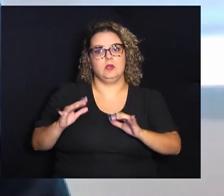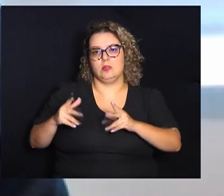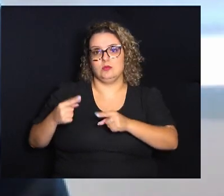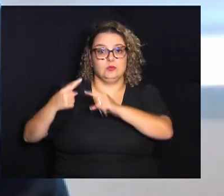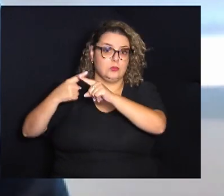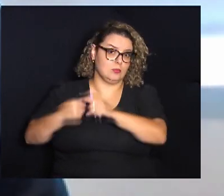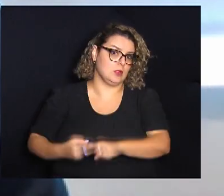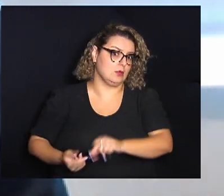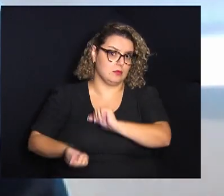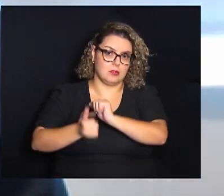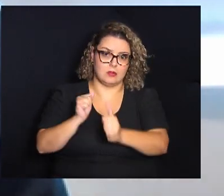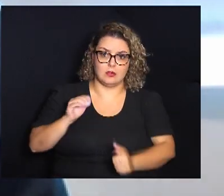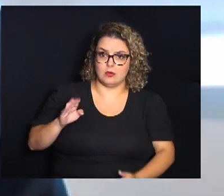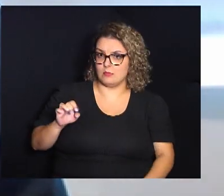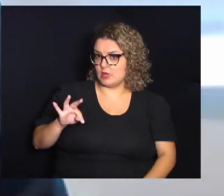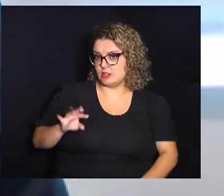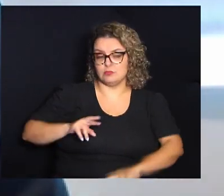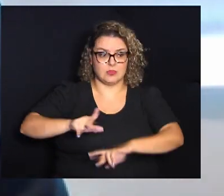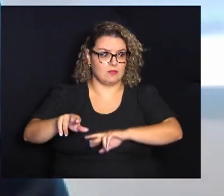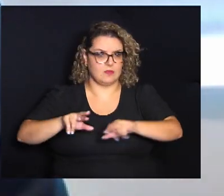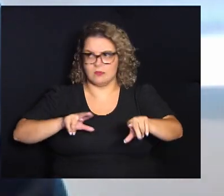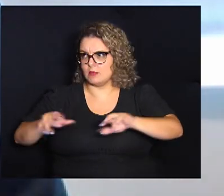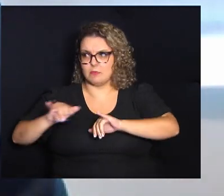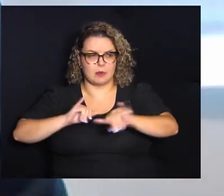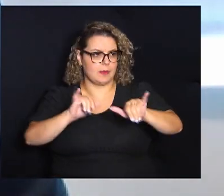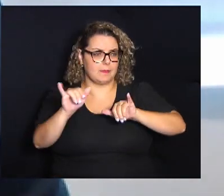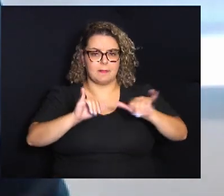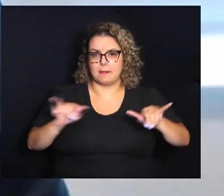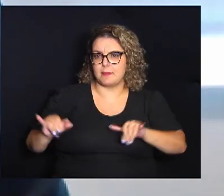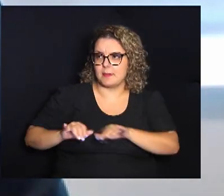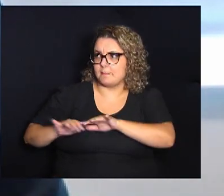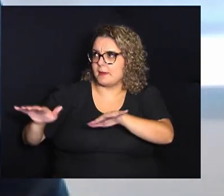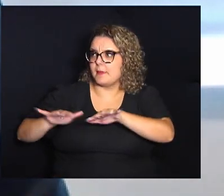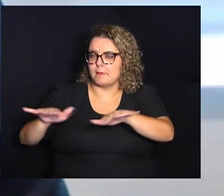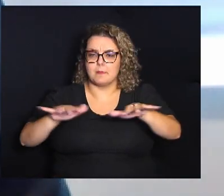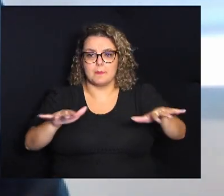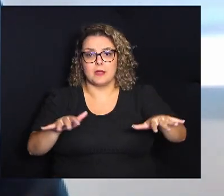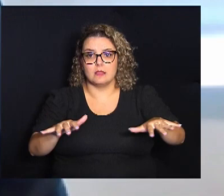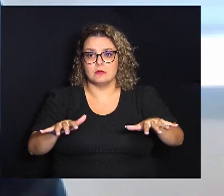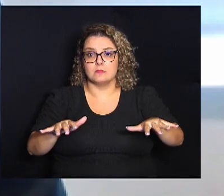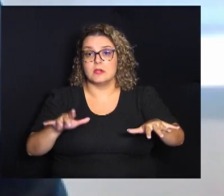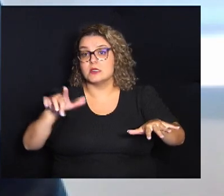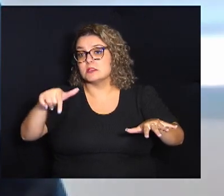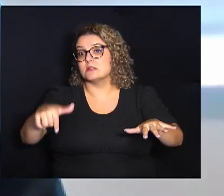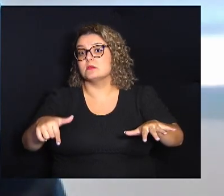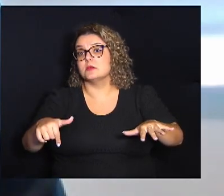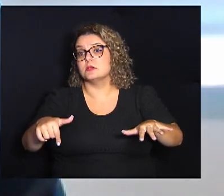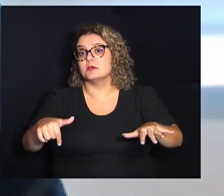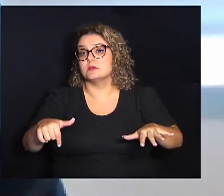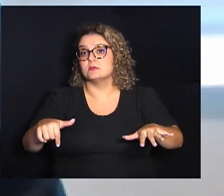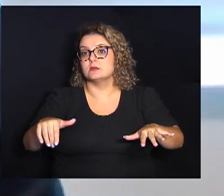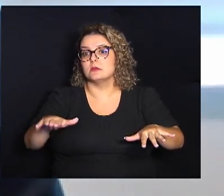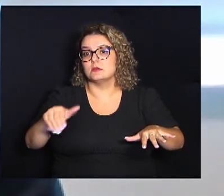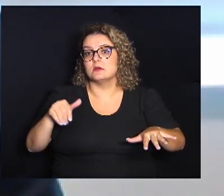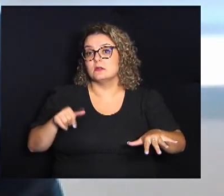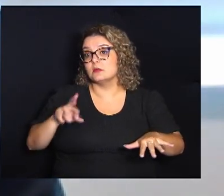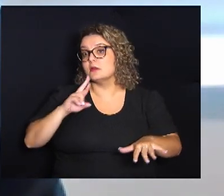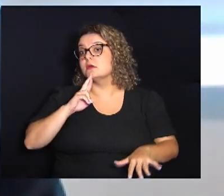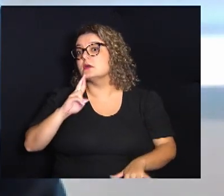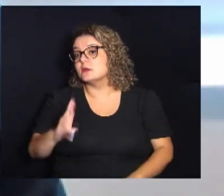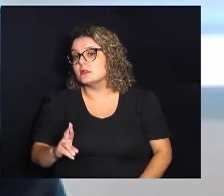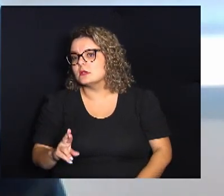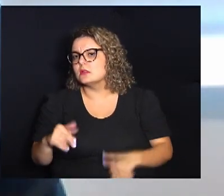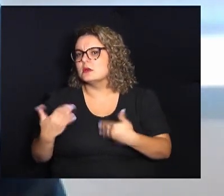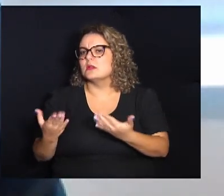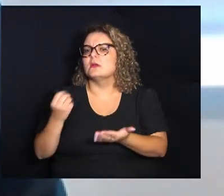futebol, a gente via bet para tudo quanto é lado. Só que, eventualmente, elas acabavam sendo chamadas para responder que tipo de contrato